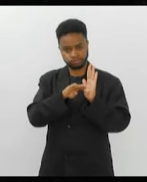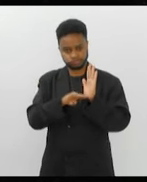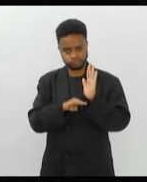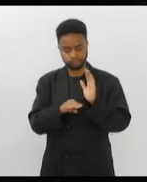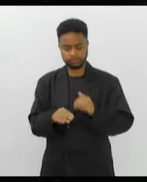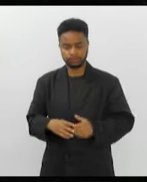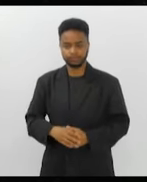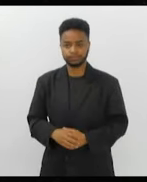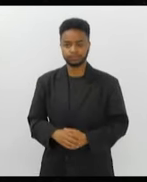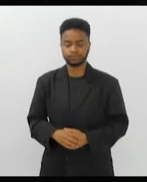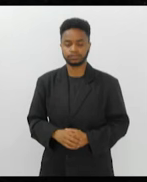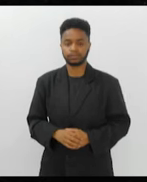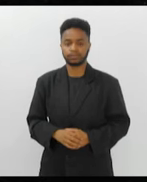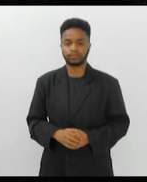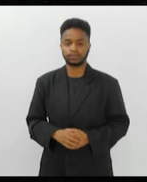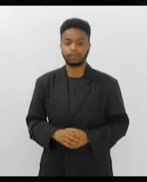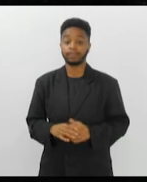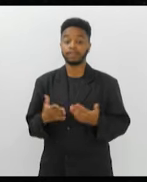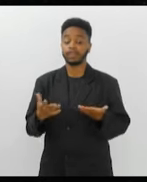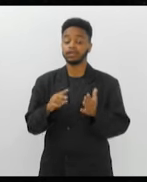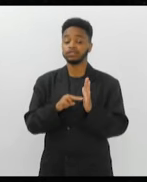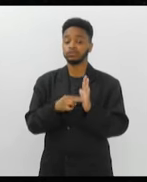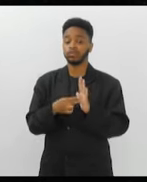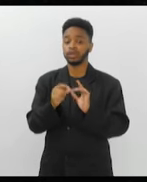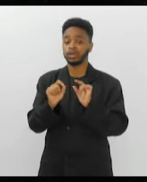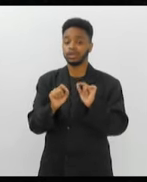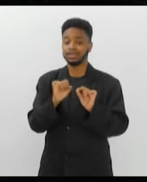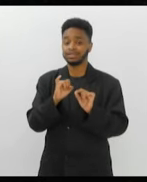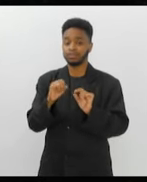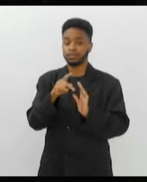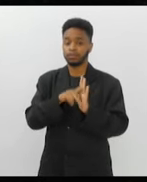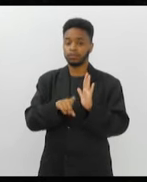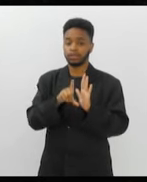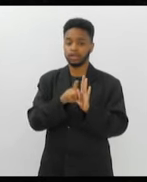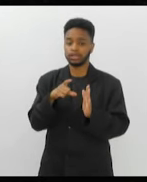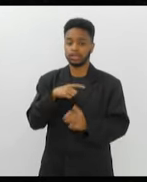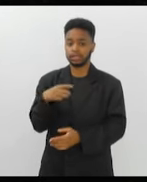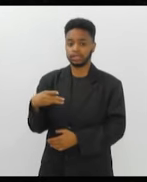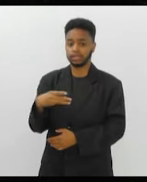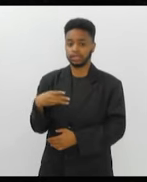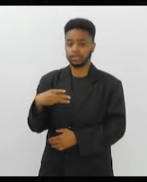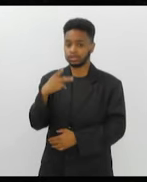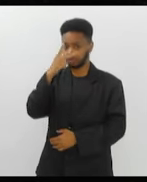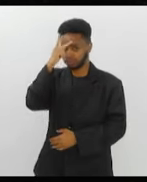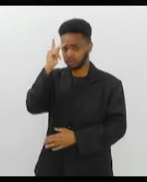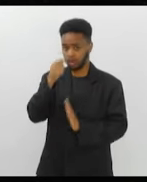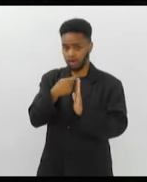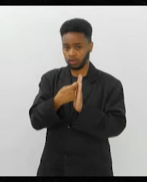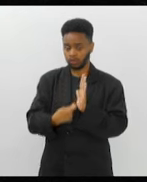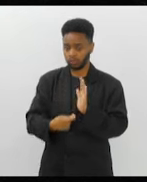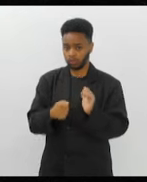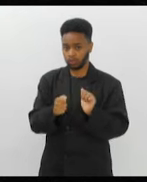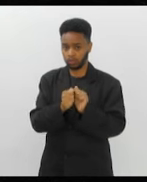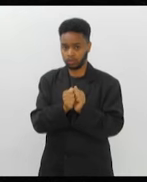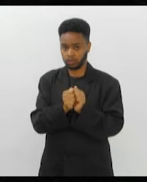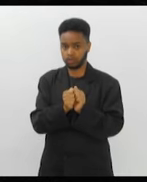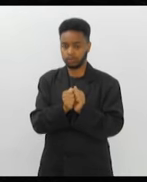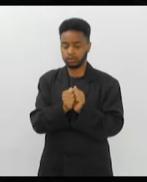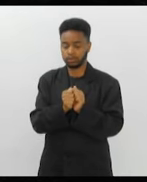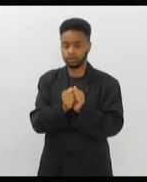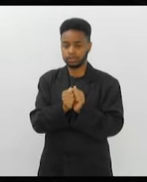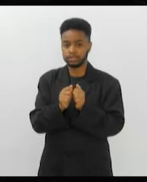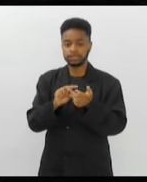dizer, quando um projeto de lei tem 33 autores e coautores, é que a